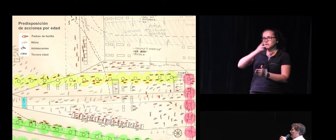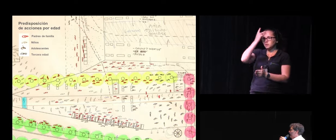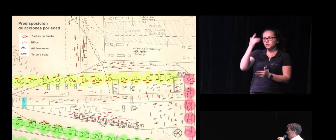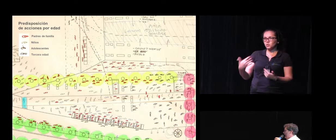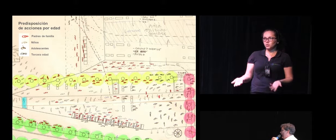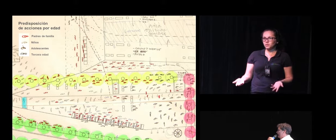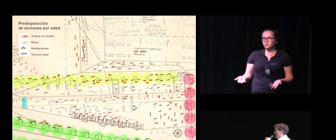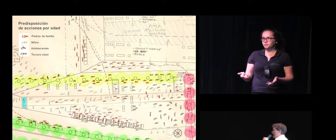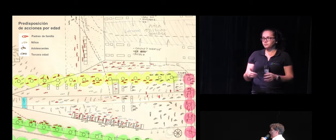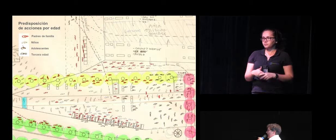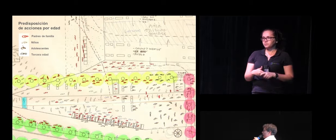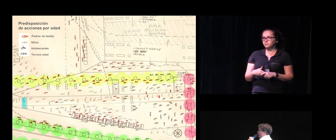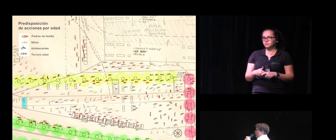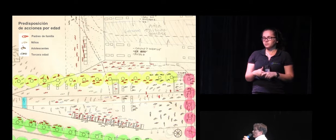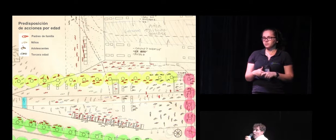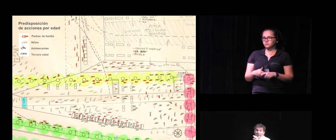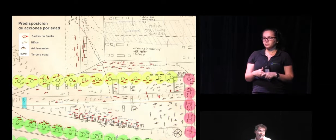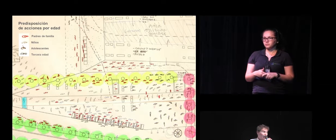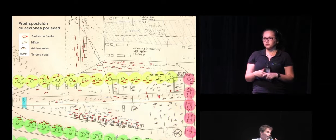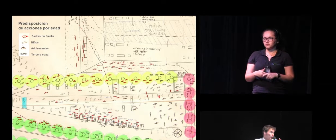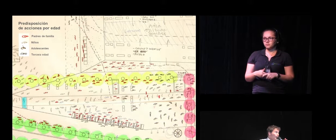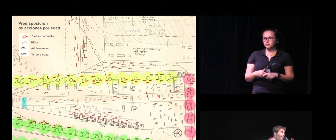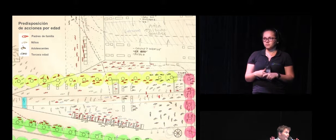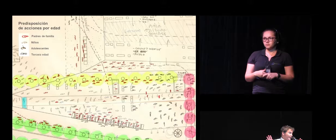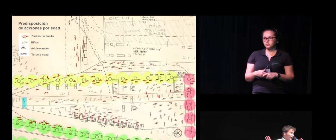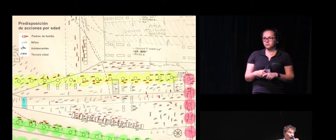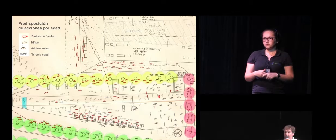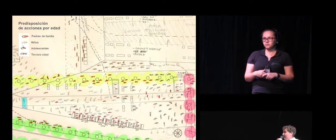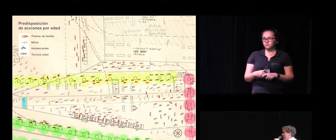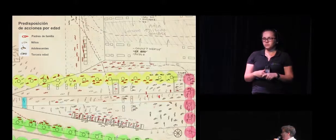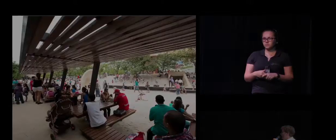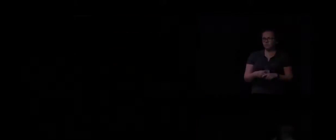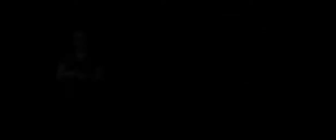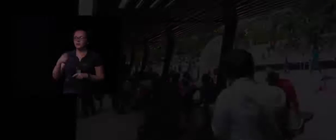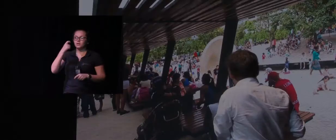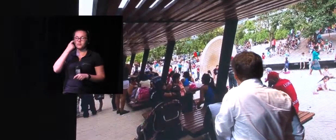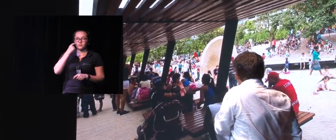como organizar essas pessoas no espaço.